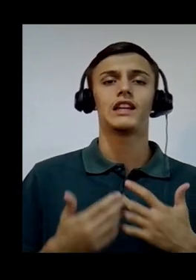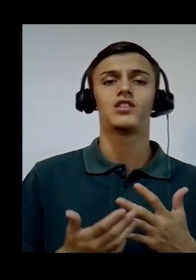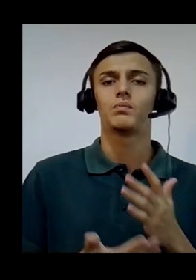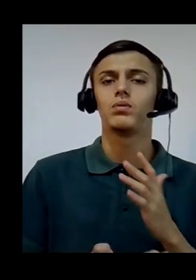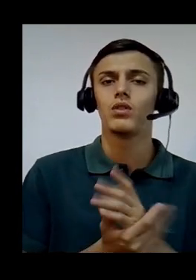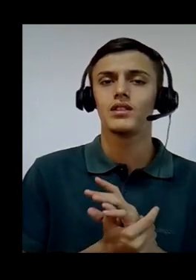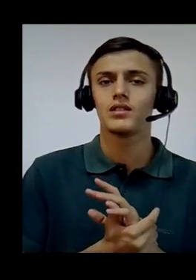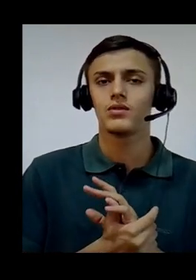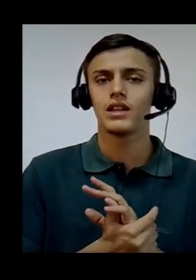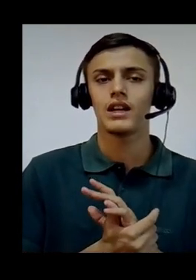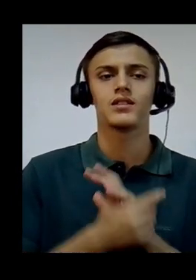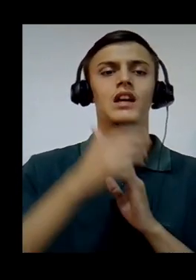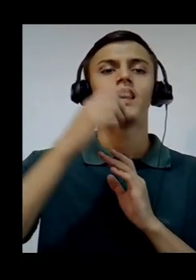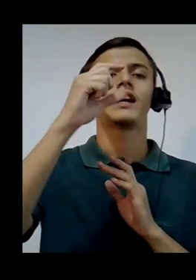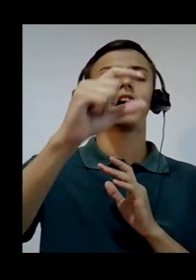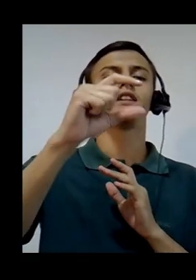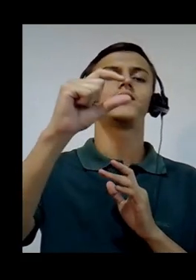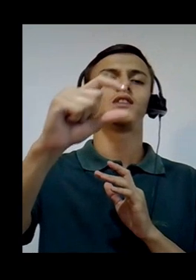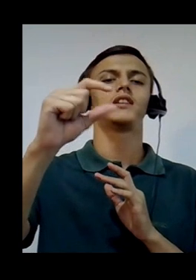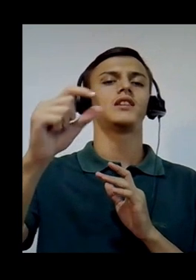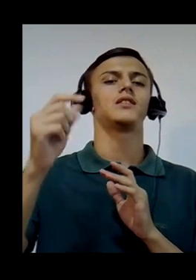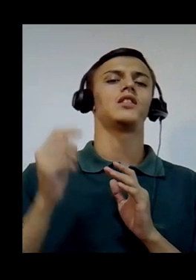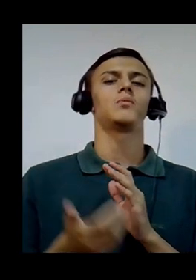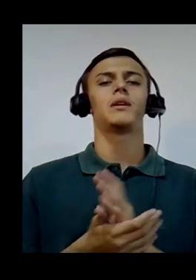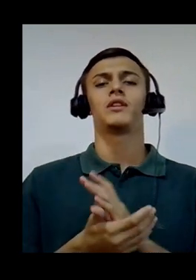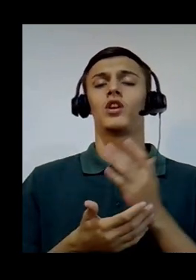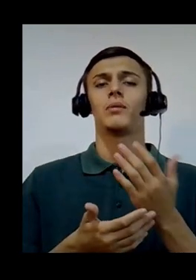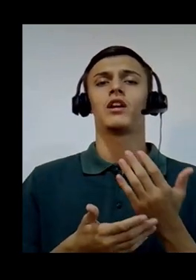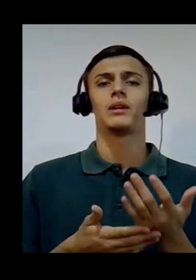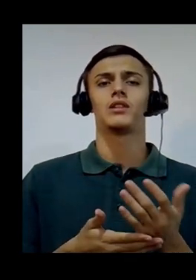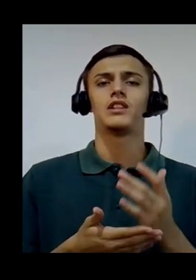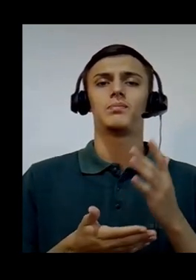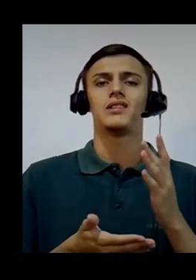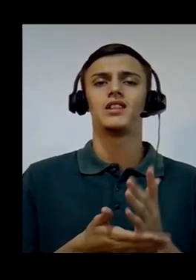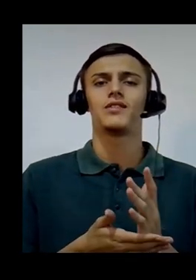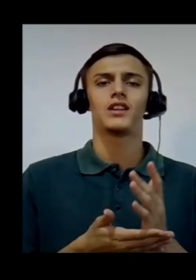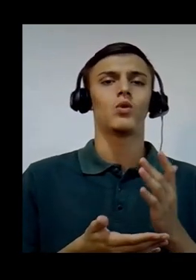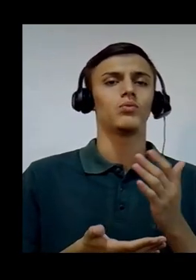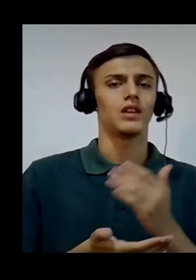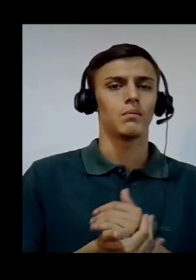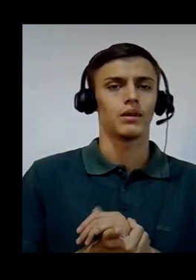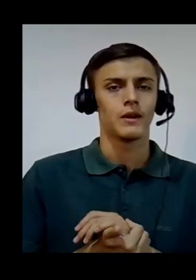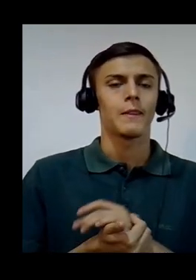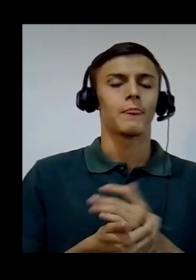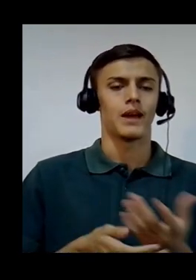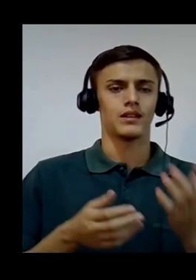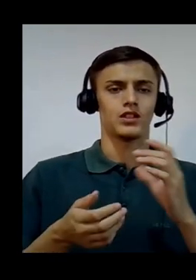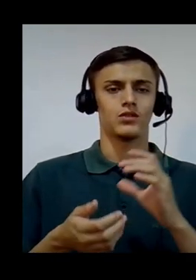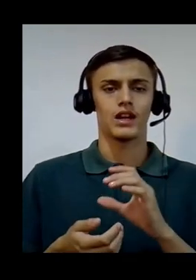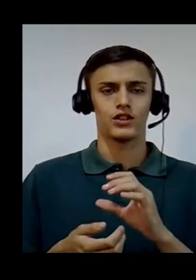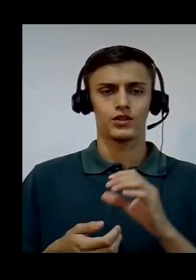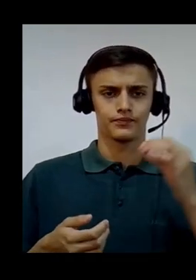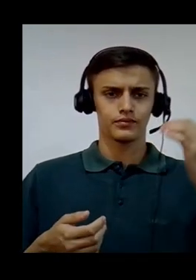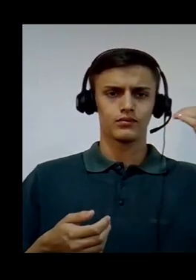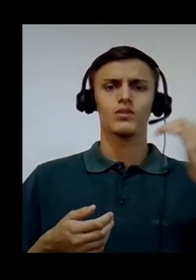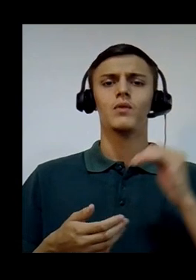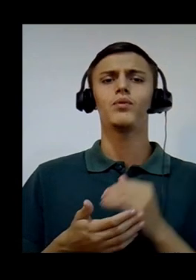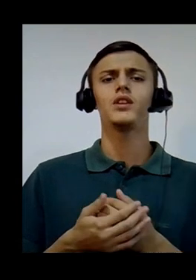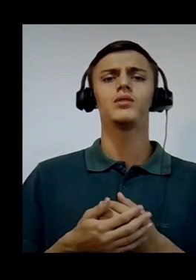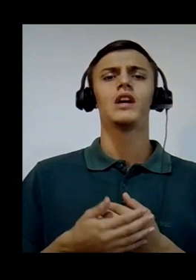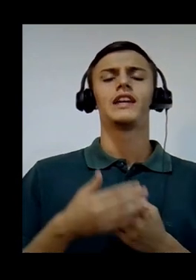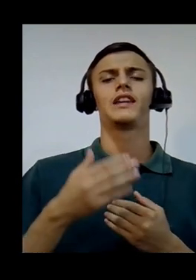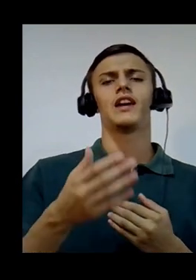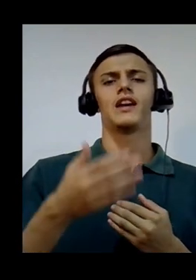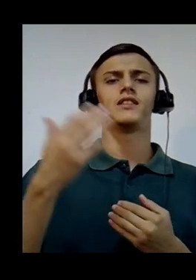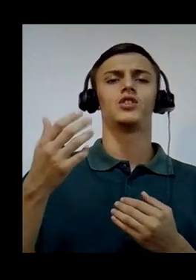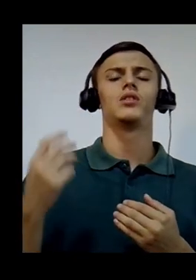não foi a Bernec que estipulou essas atividades, cada atividade dessa tem uma norma regulamentadora específica que contempla, né, essa atividade.